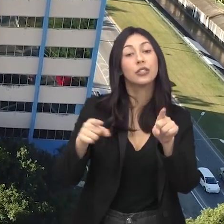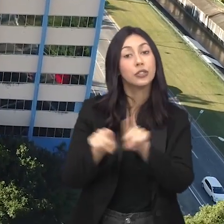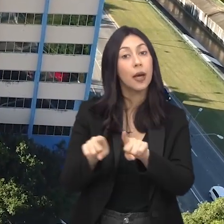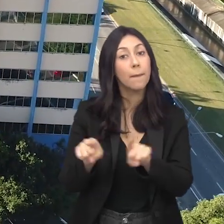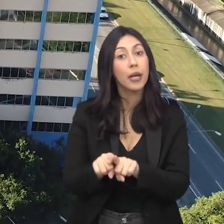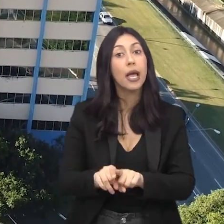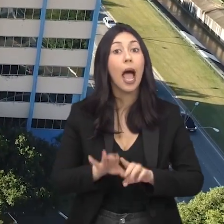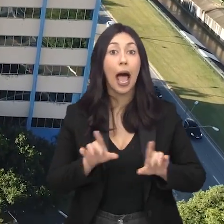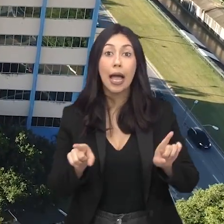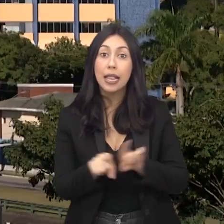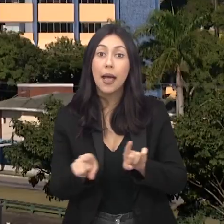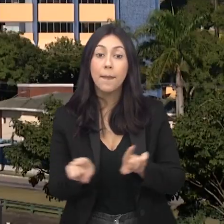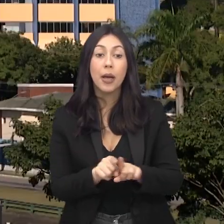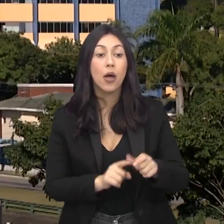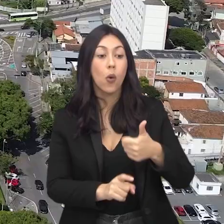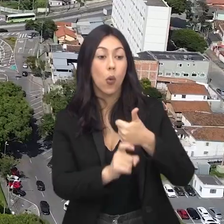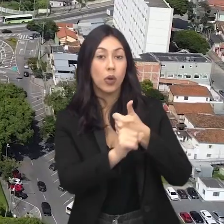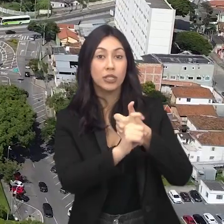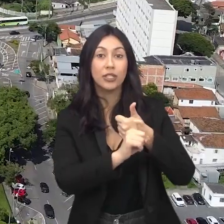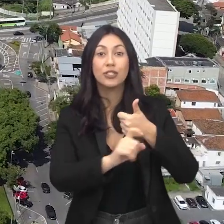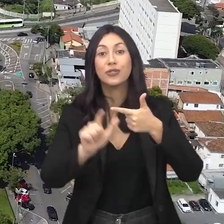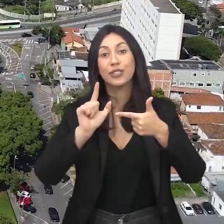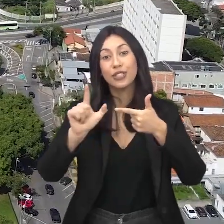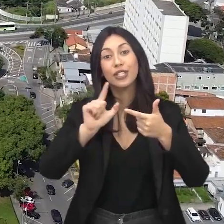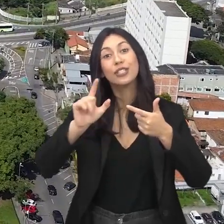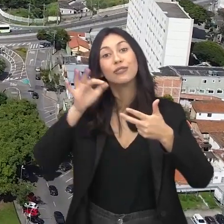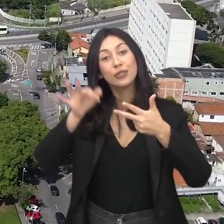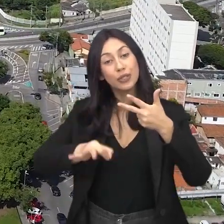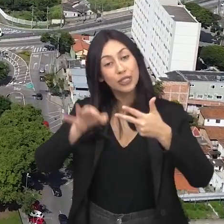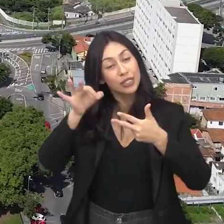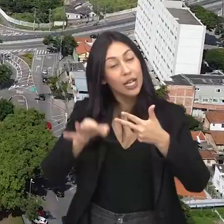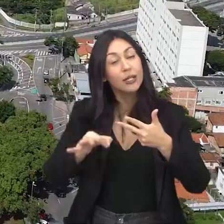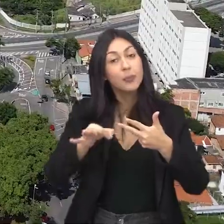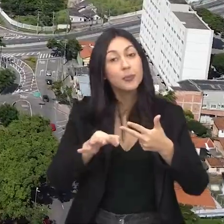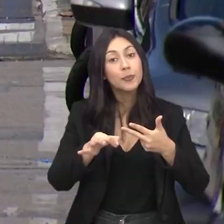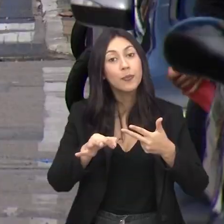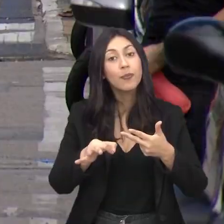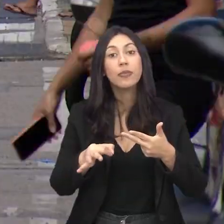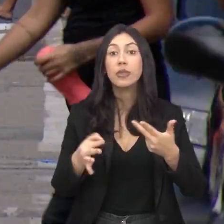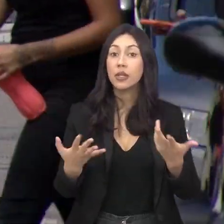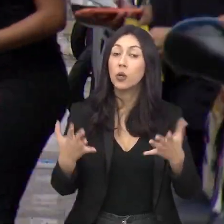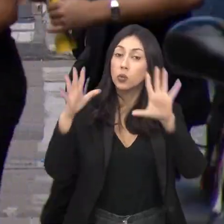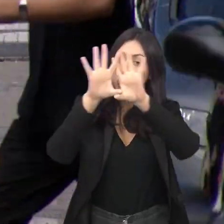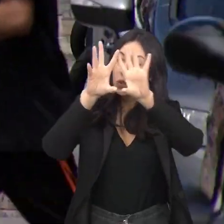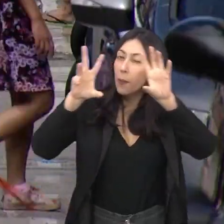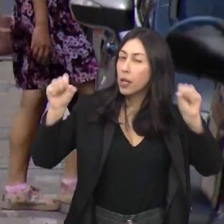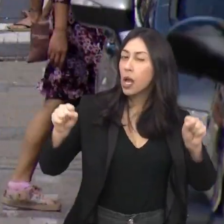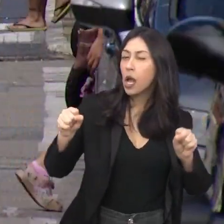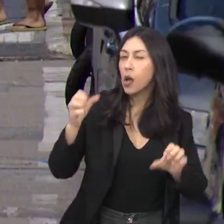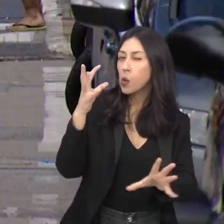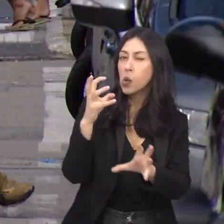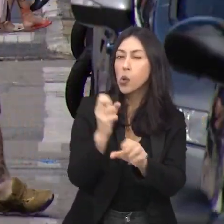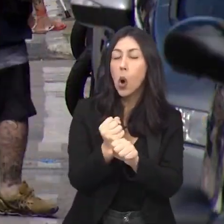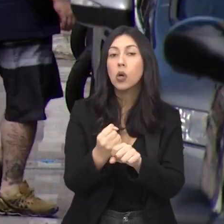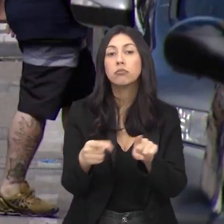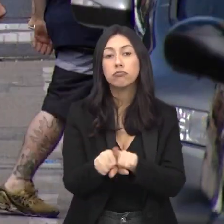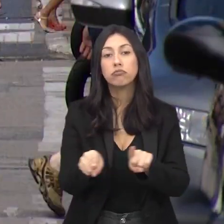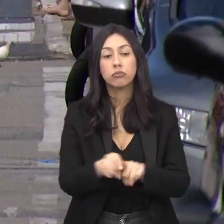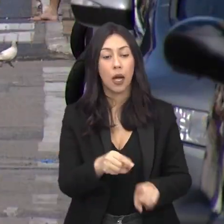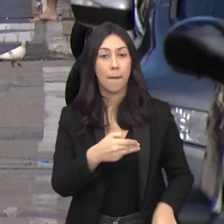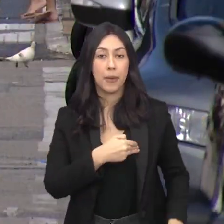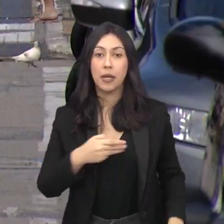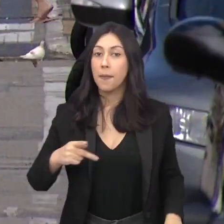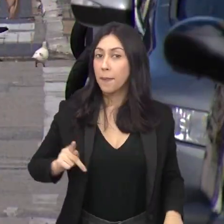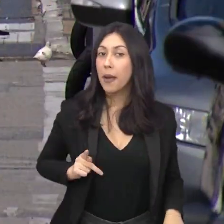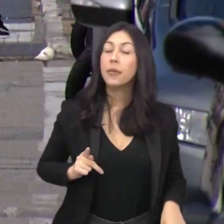também vale para os três poderes: executivo, legislativo e judiciário, além dos tribunais de contas e Ministério Público. Ela